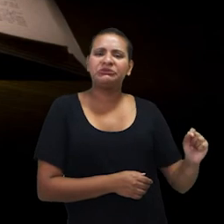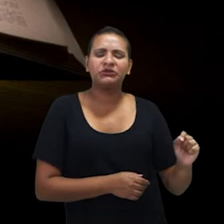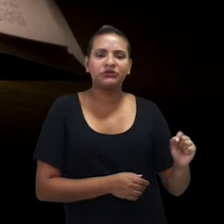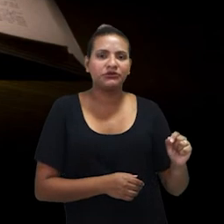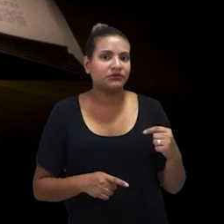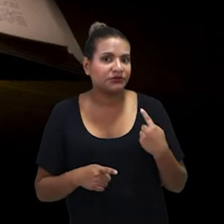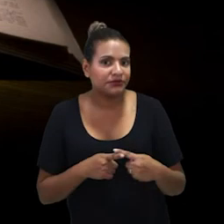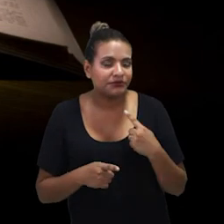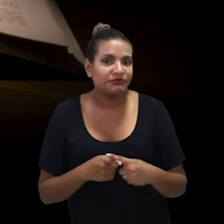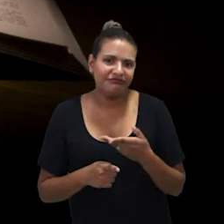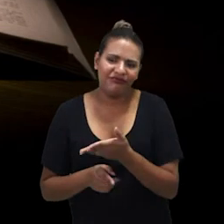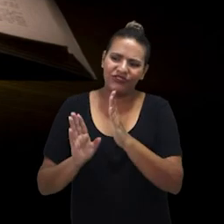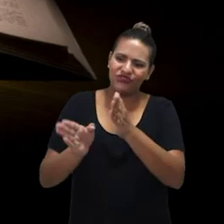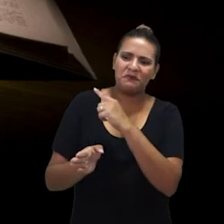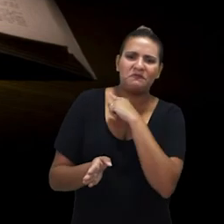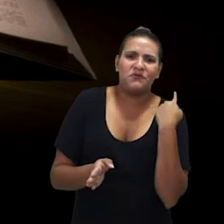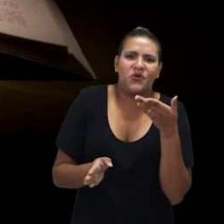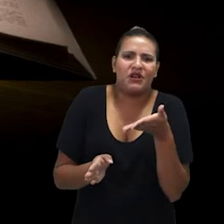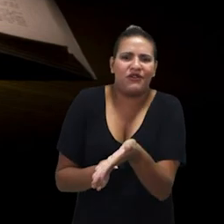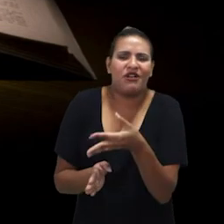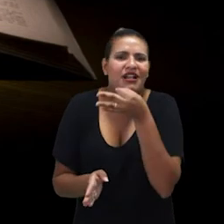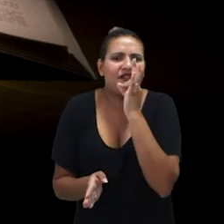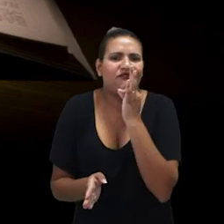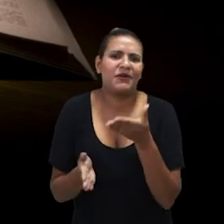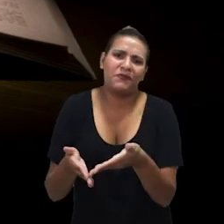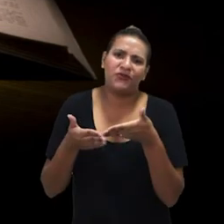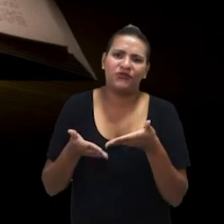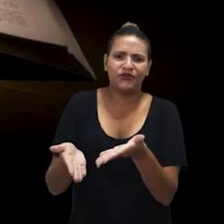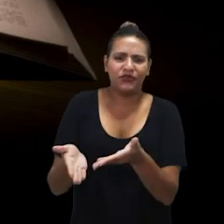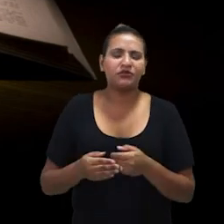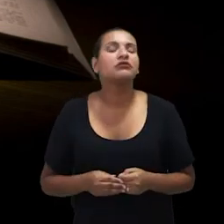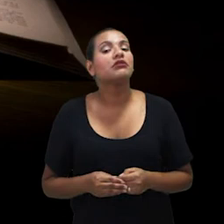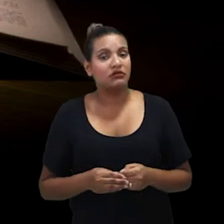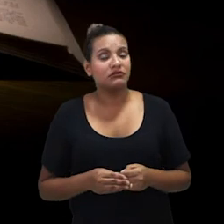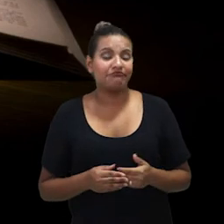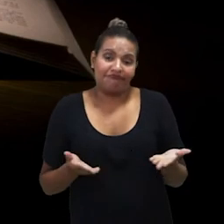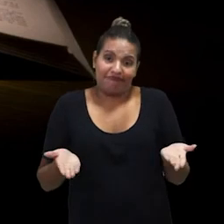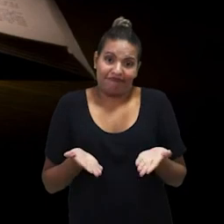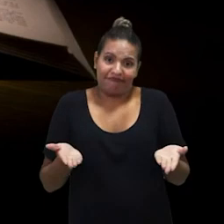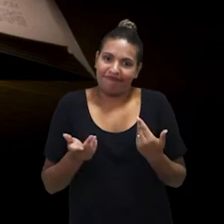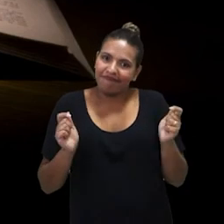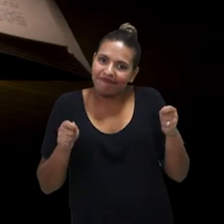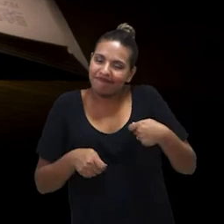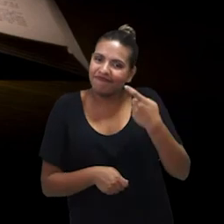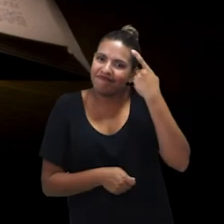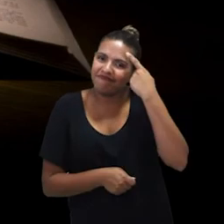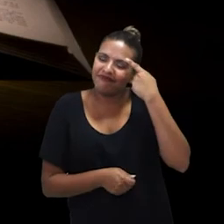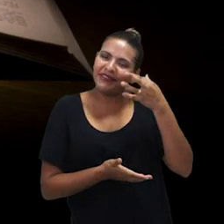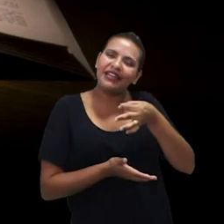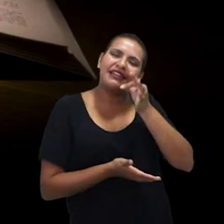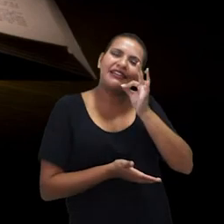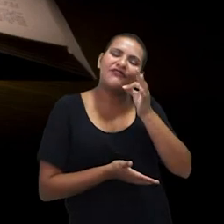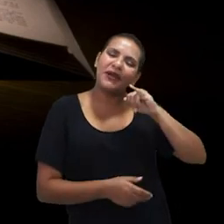o senhor Bonifácio morreu afogado no cafezinho. Ah, sim! Mergulhemos de corpo e alma no cafezinho. Sim,